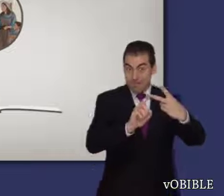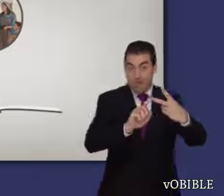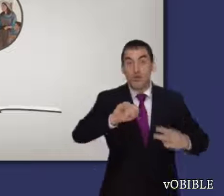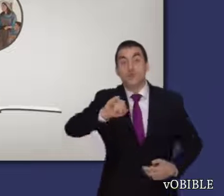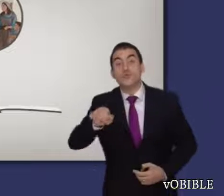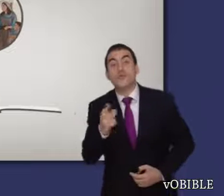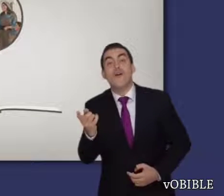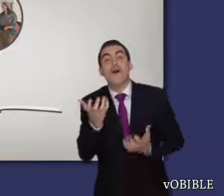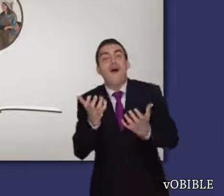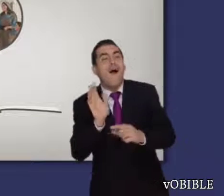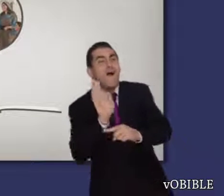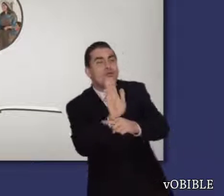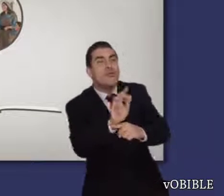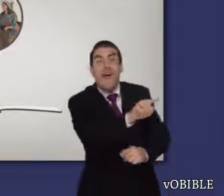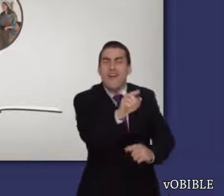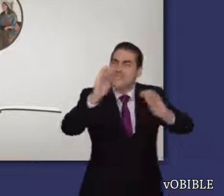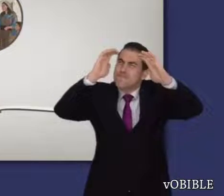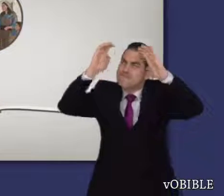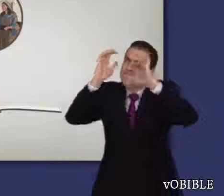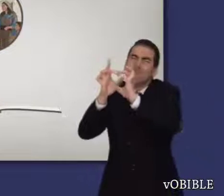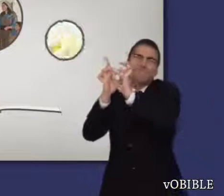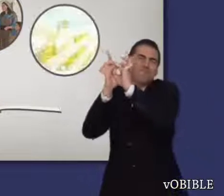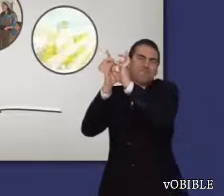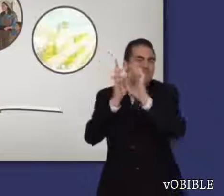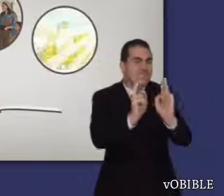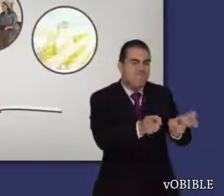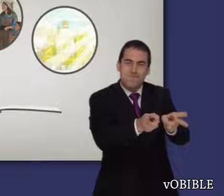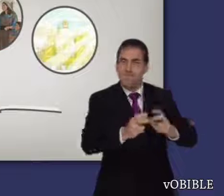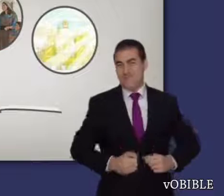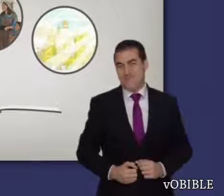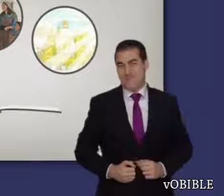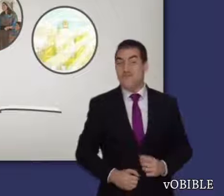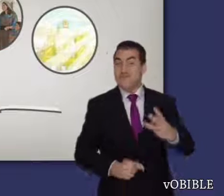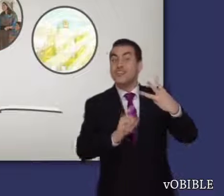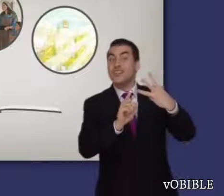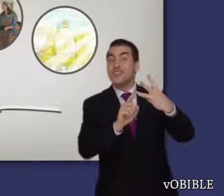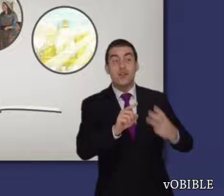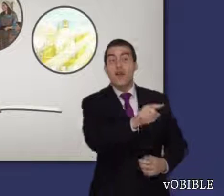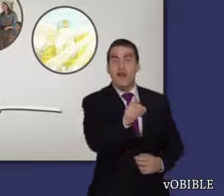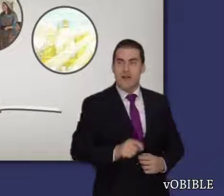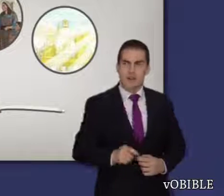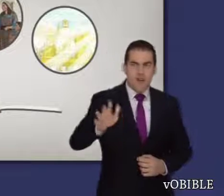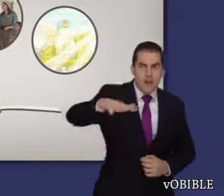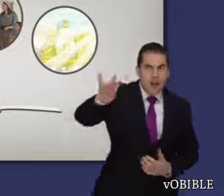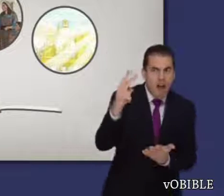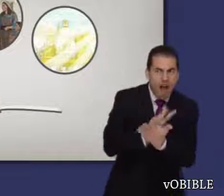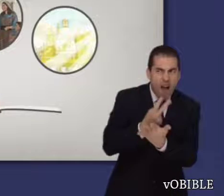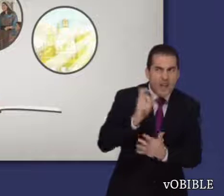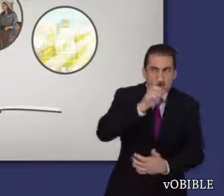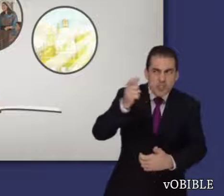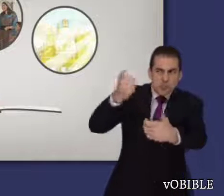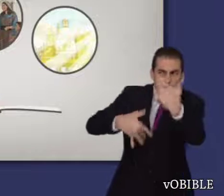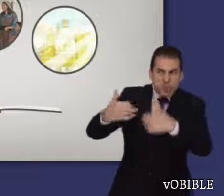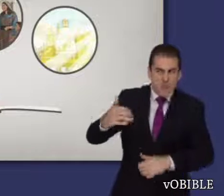eles continuassem seguindo os mandamentos de Deus, e que aqueles que rejeitam a apostasia vão ter o privilégio de herdar o